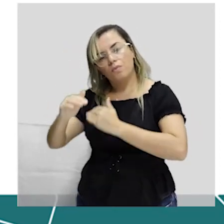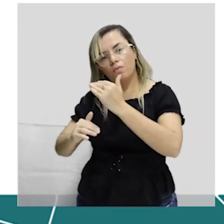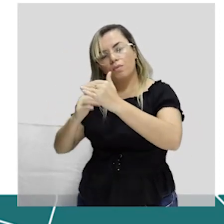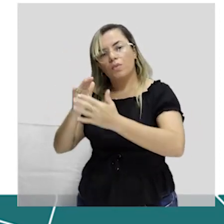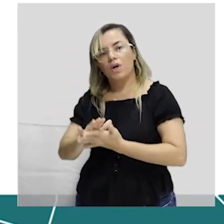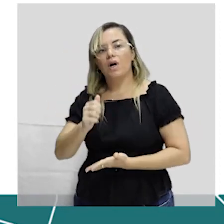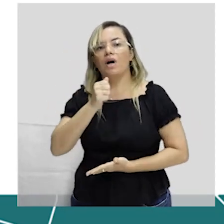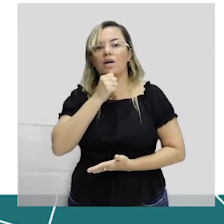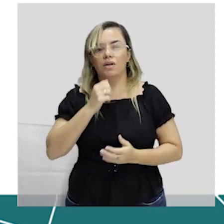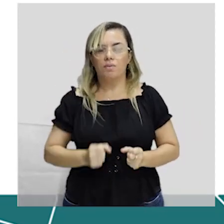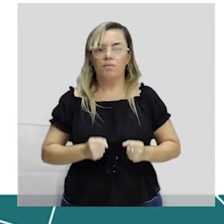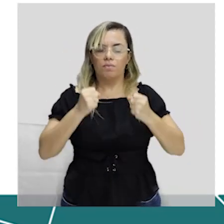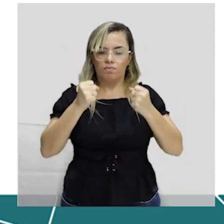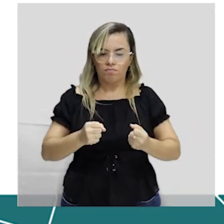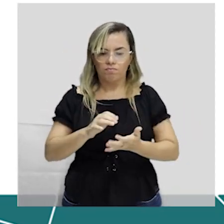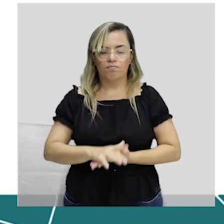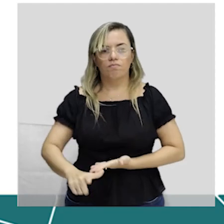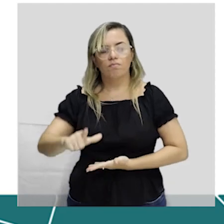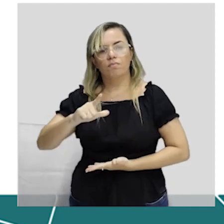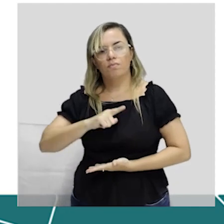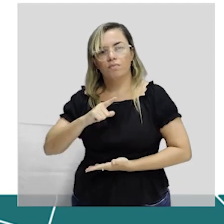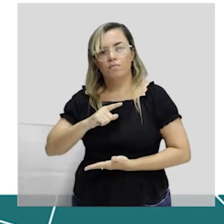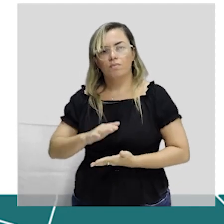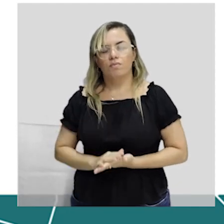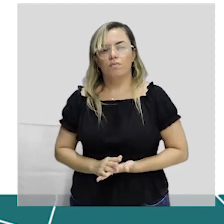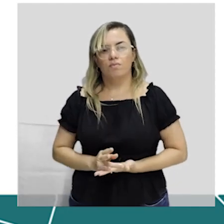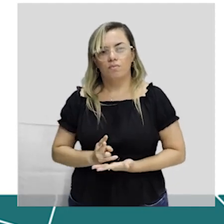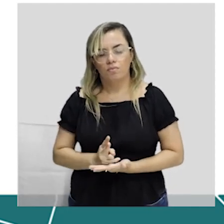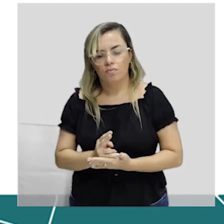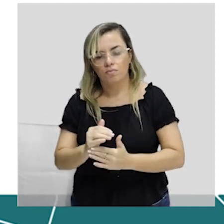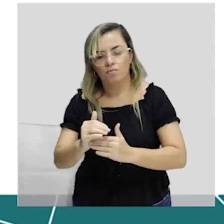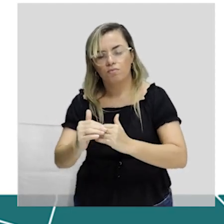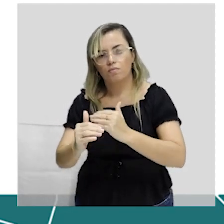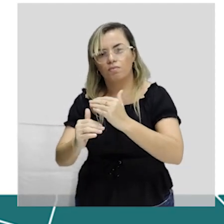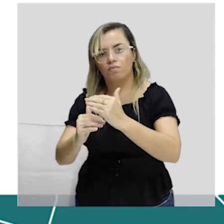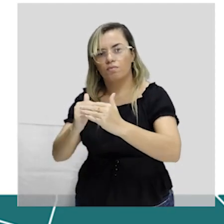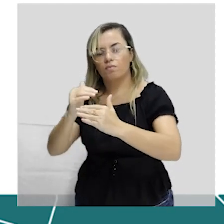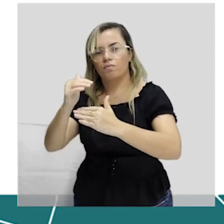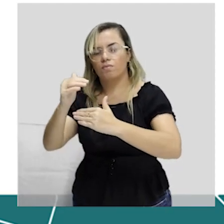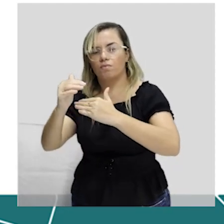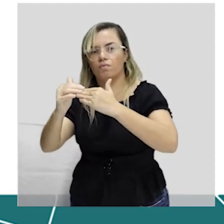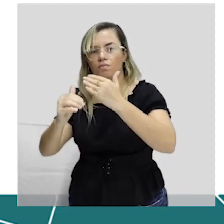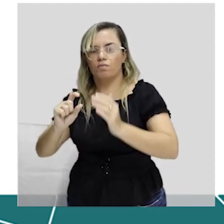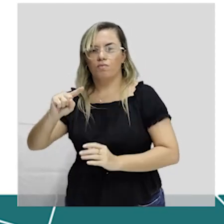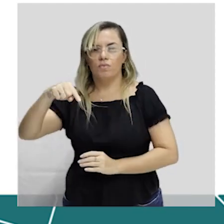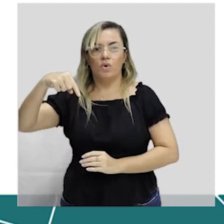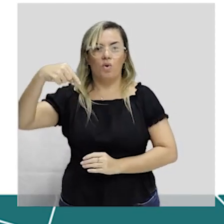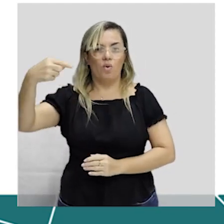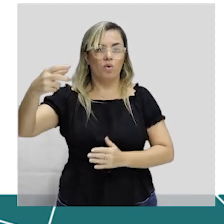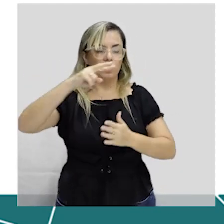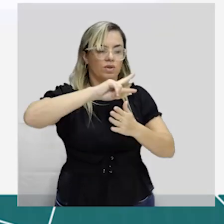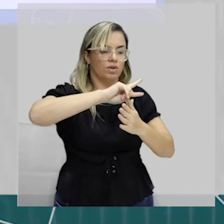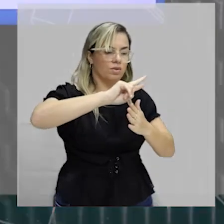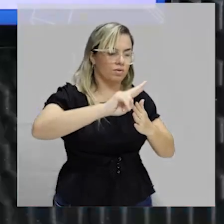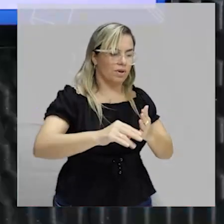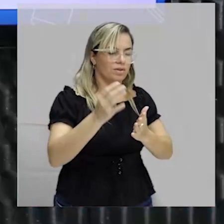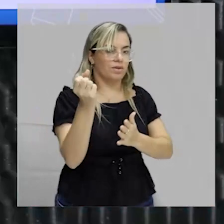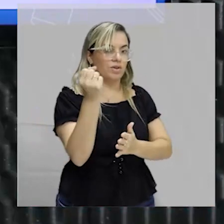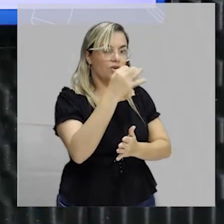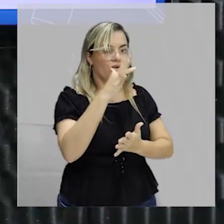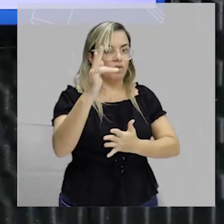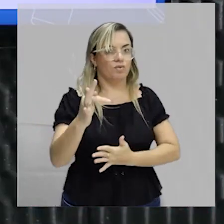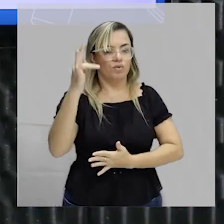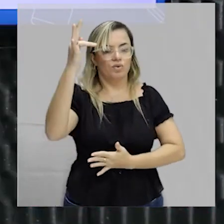ainda poderia ter um processo evolutivo em que ele poderia gerar outras espécies futuras,